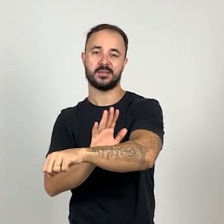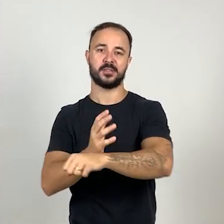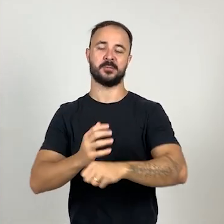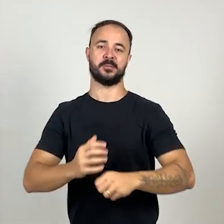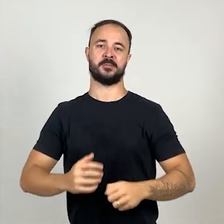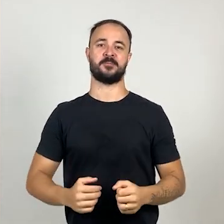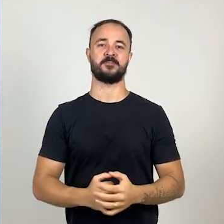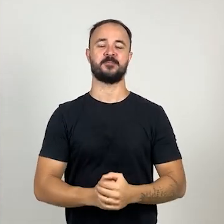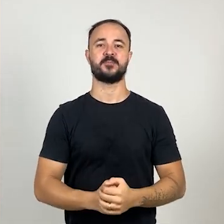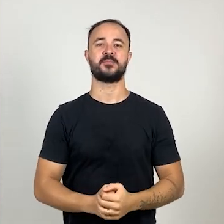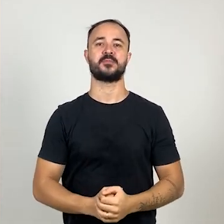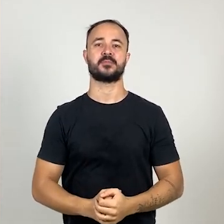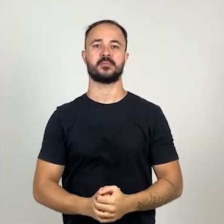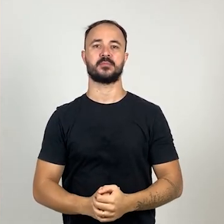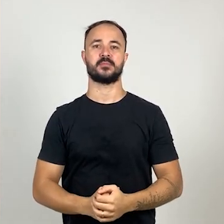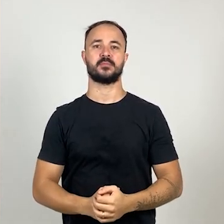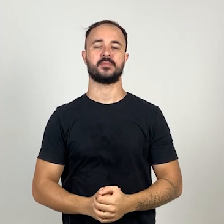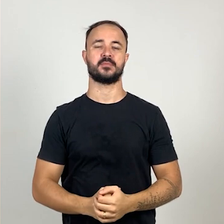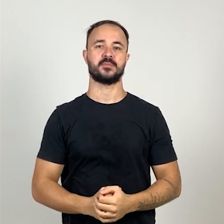é global.